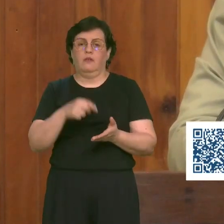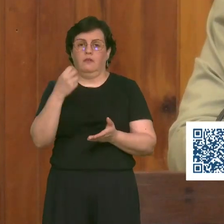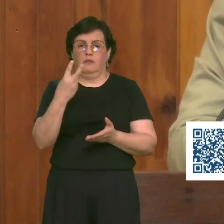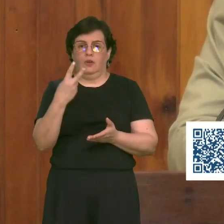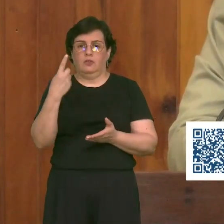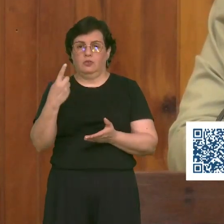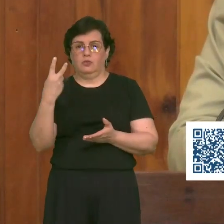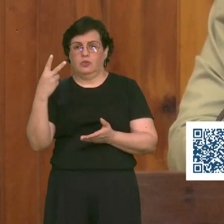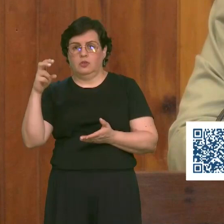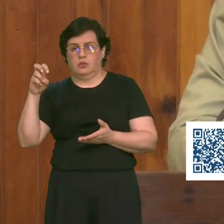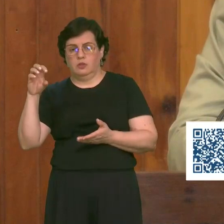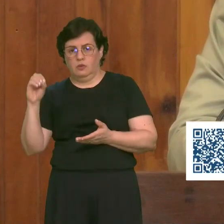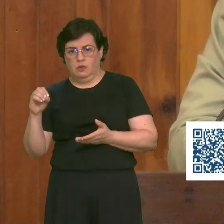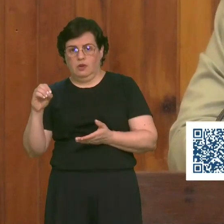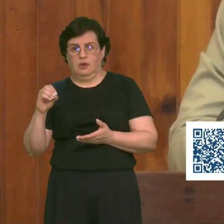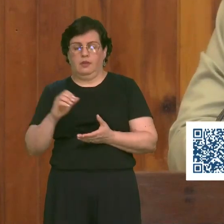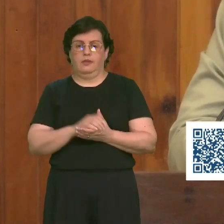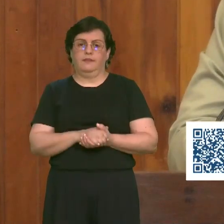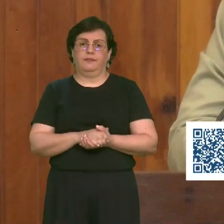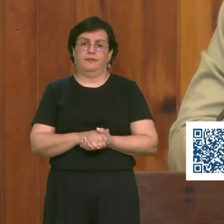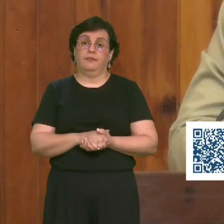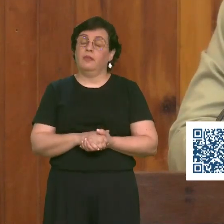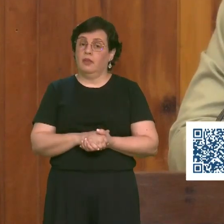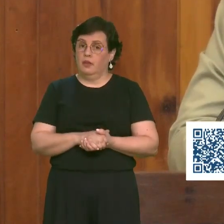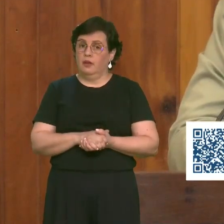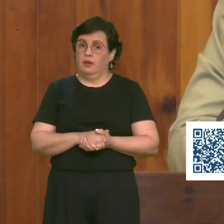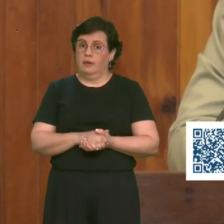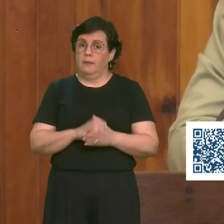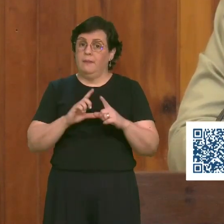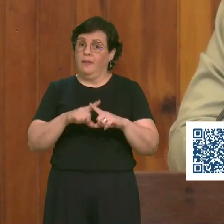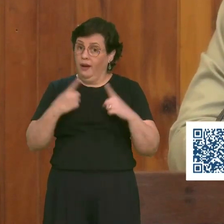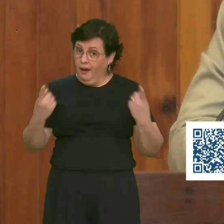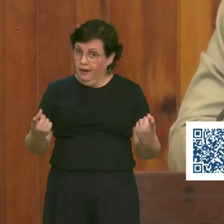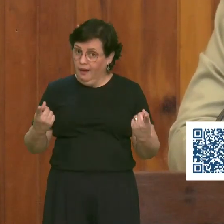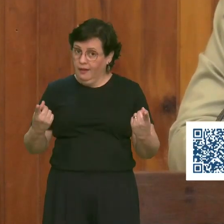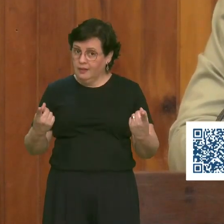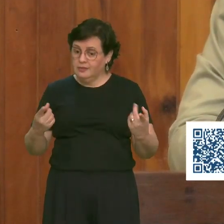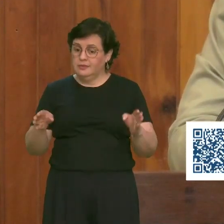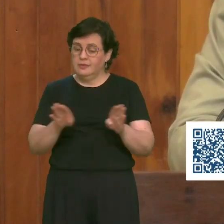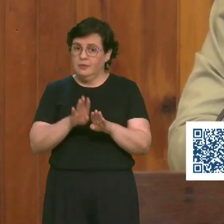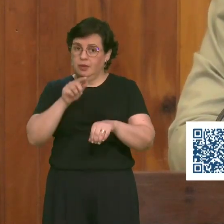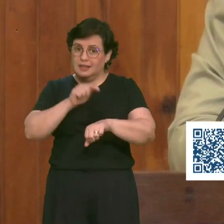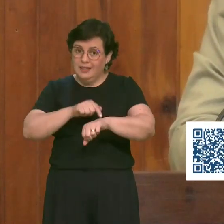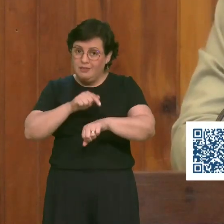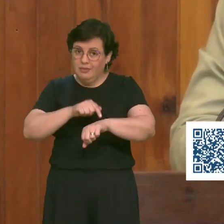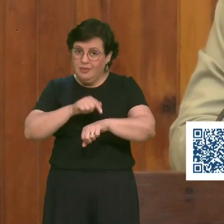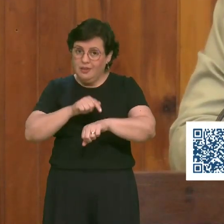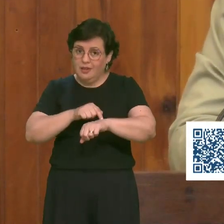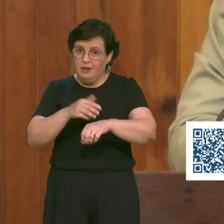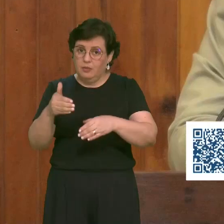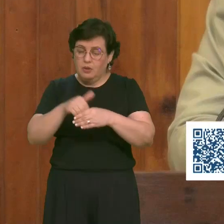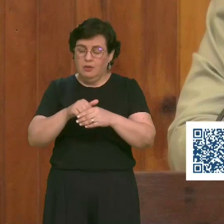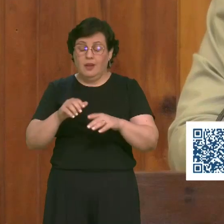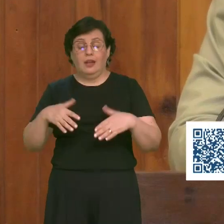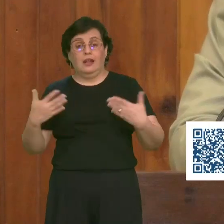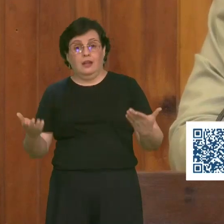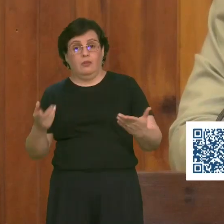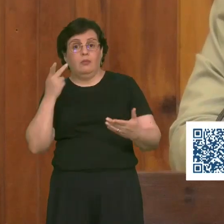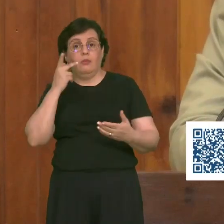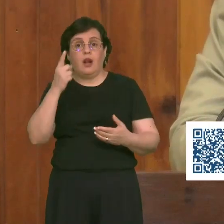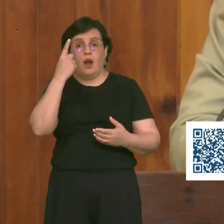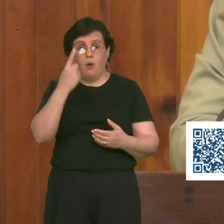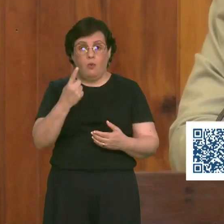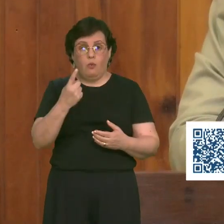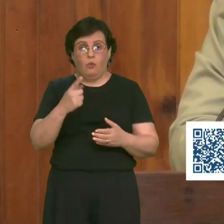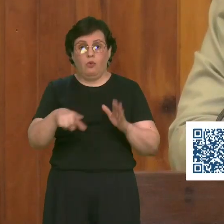assinado em 09/10/2022 em meio ao pleito eleitoral então para um foi